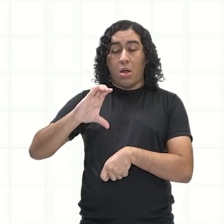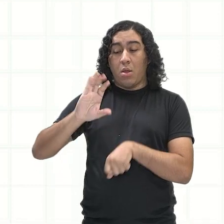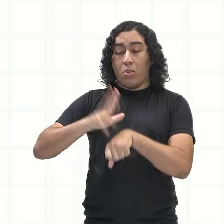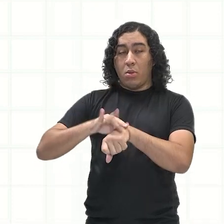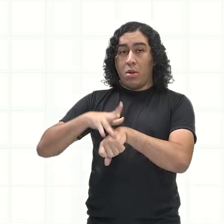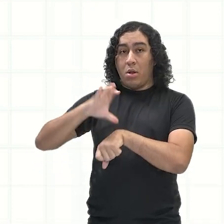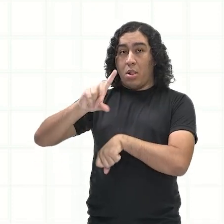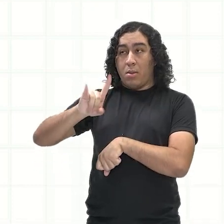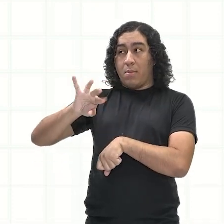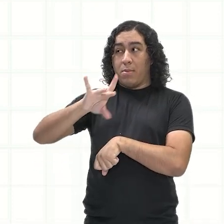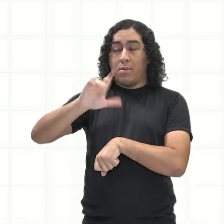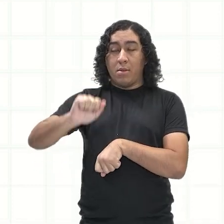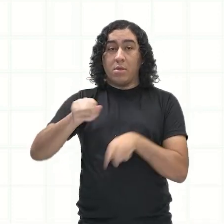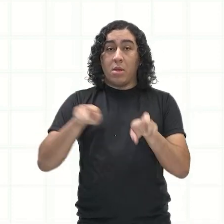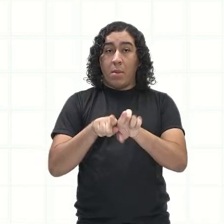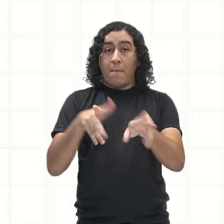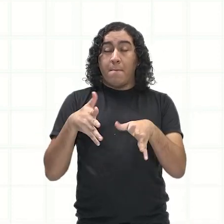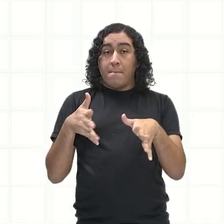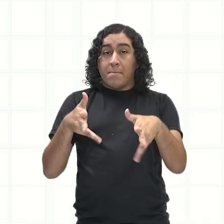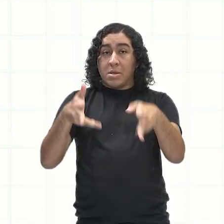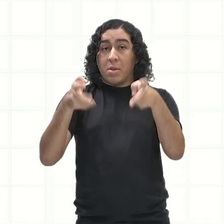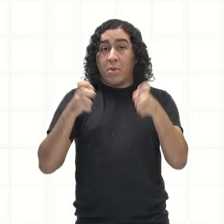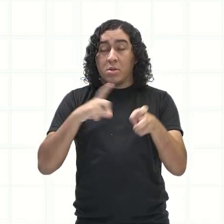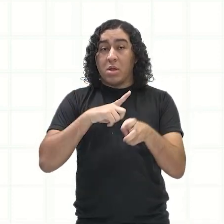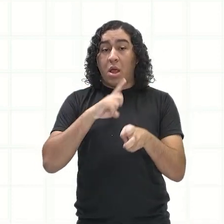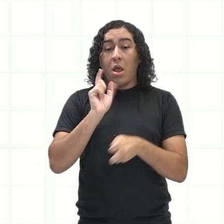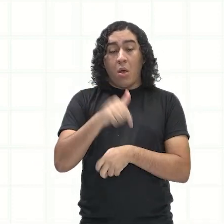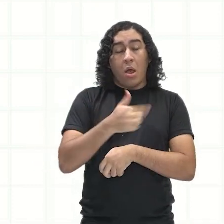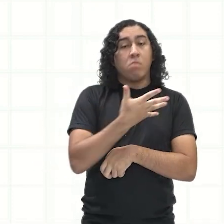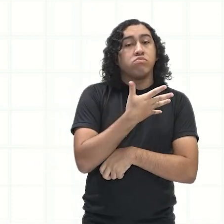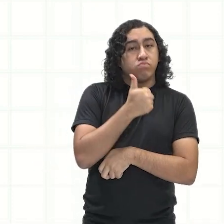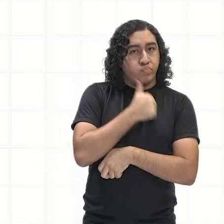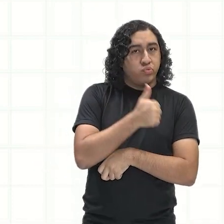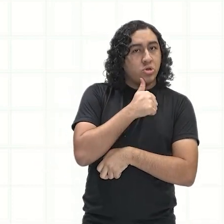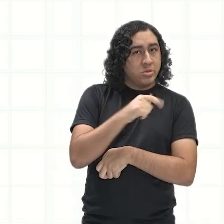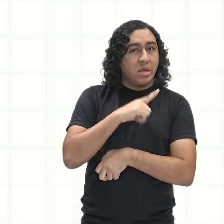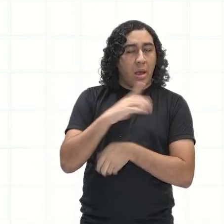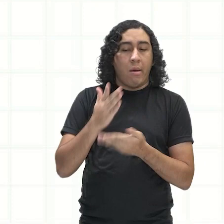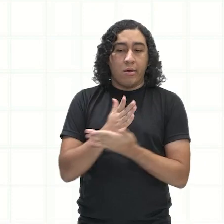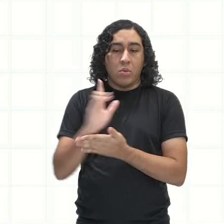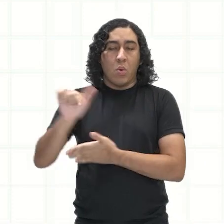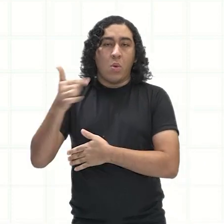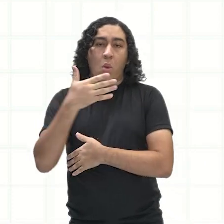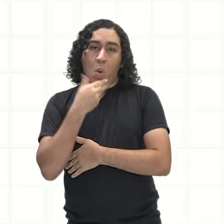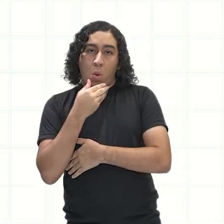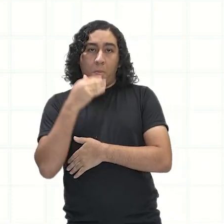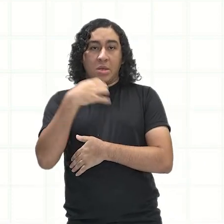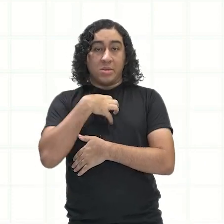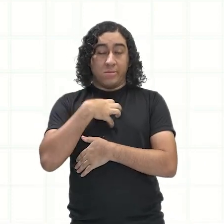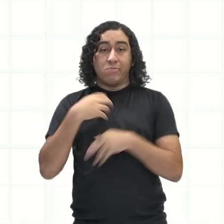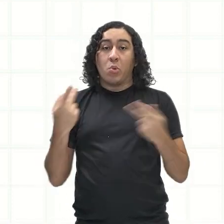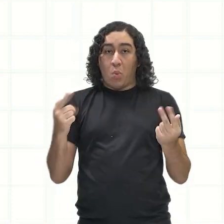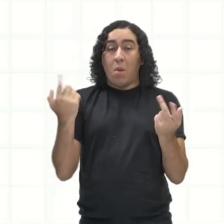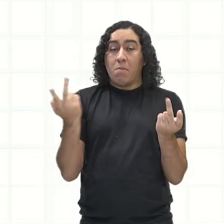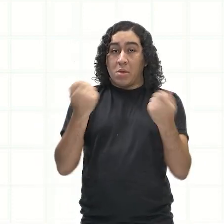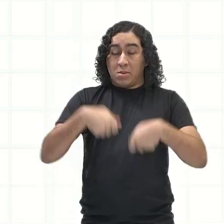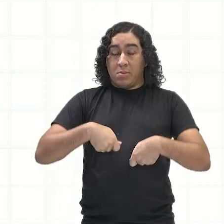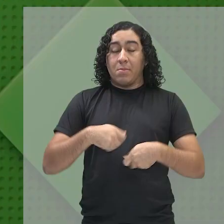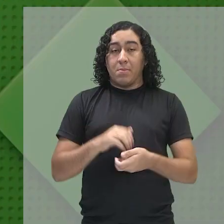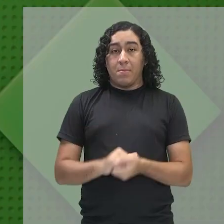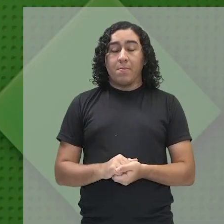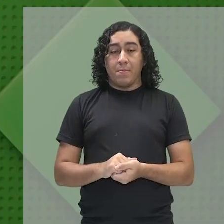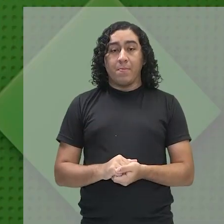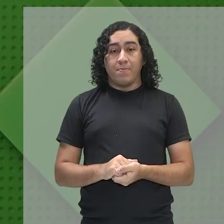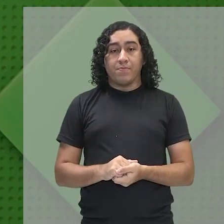A gente observou ali que tem os sintomas mais comuns nas mulheres e outros mais comuns nos homens, como a gente está visualizando, certo? Então a